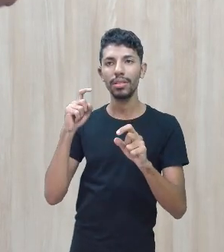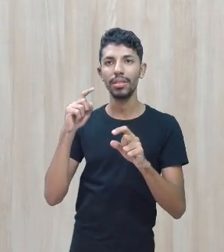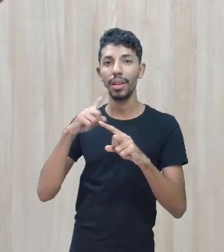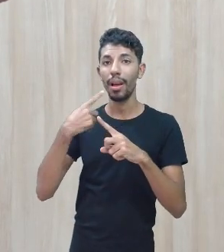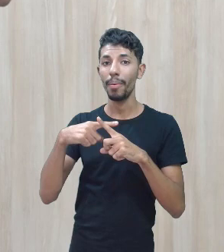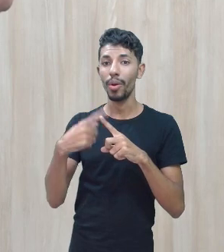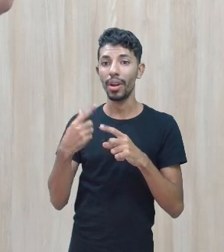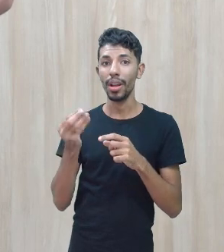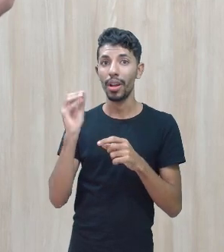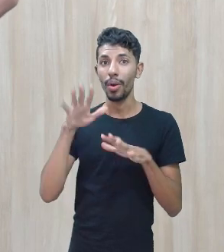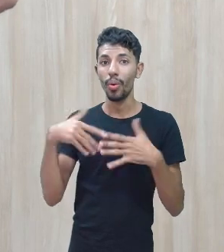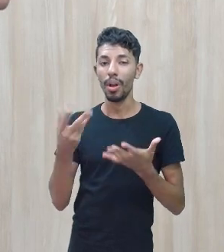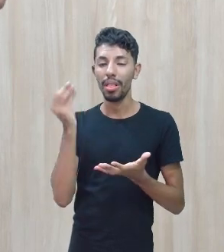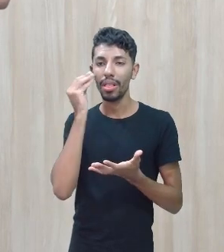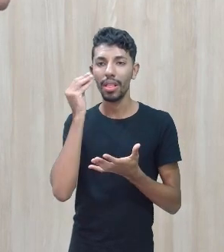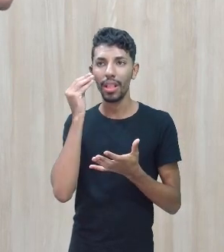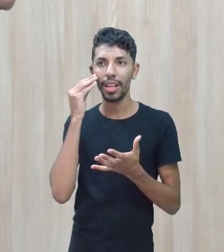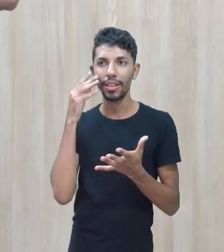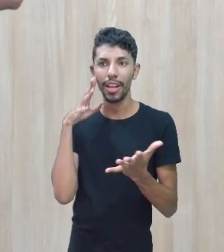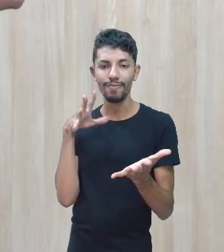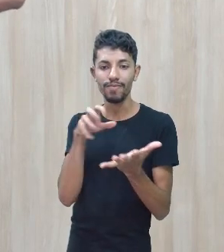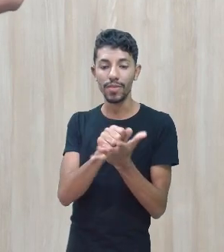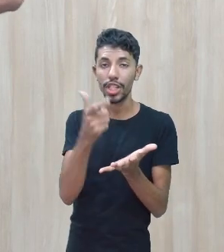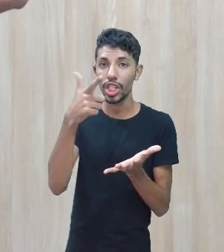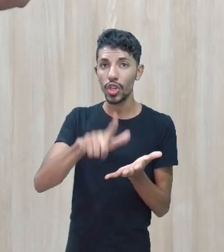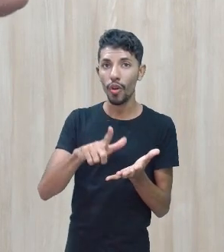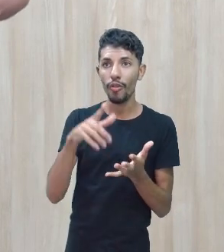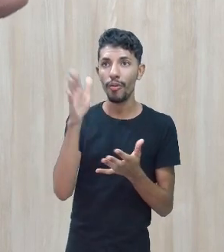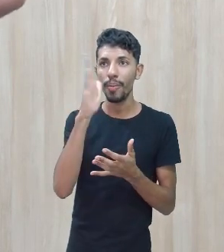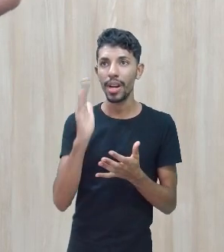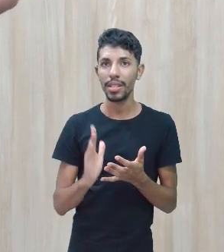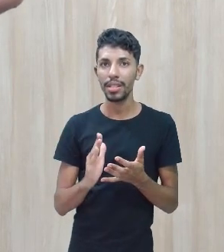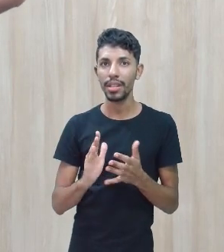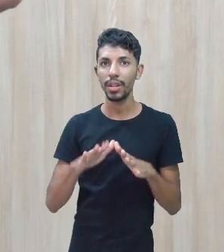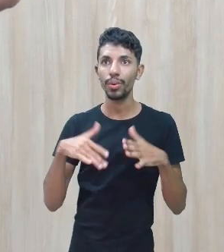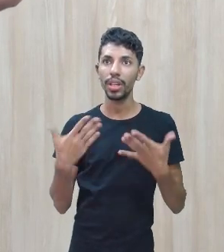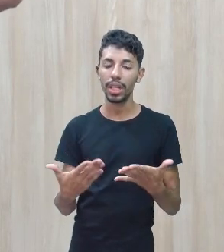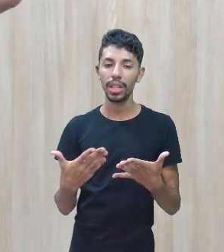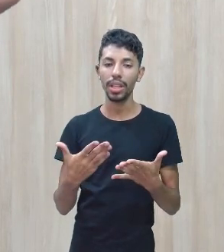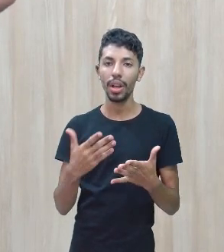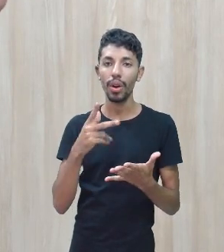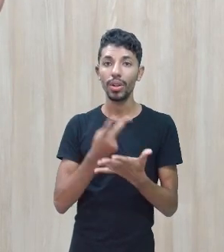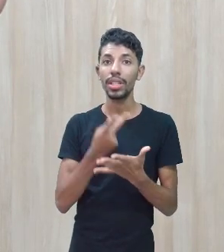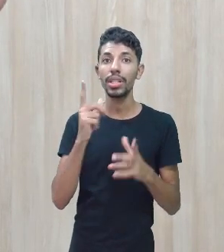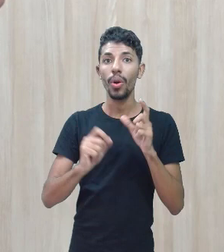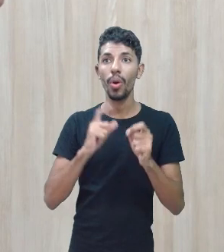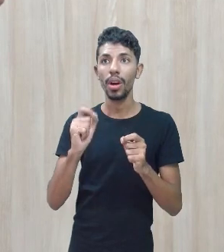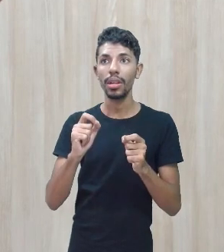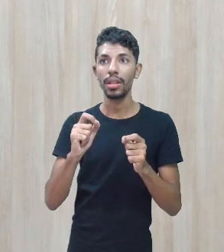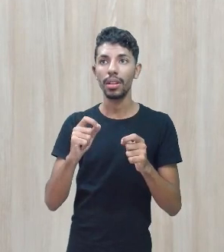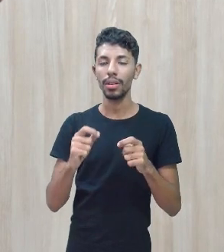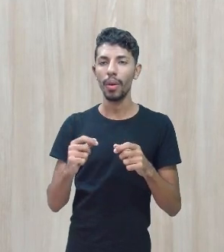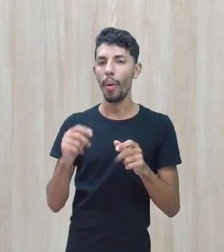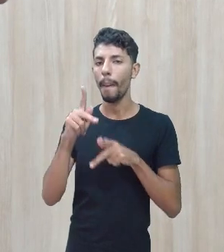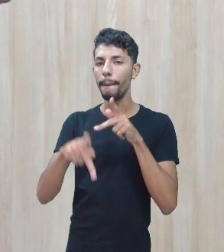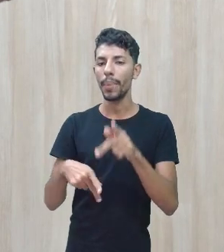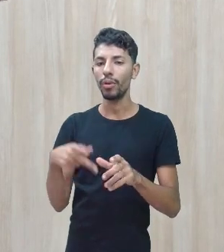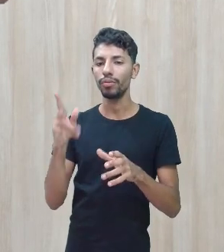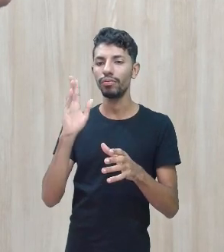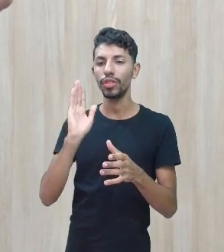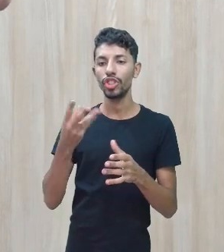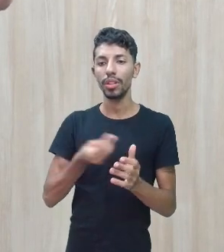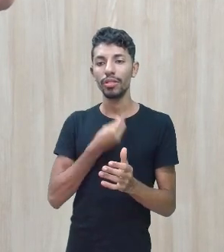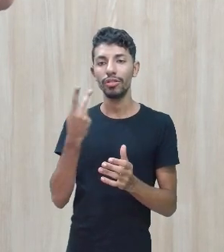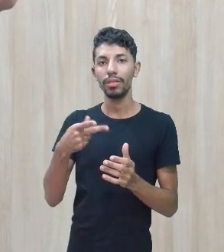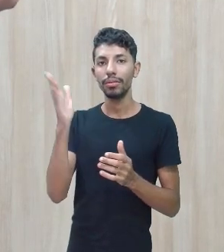Brasil, que foi desatado, né, com o Dom João VI, né, as elites locais acabaram se revoltando. Então, que ações foram essas